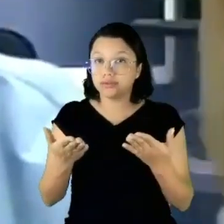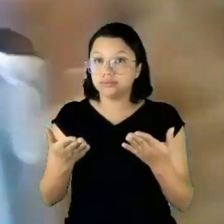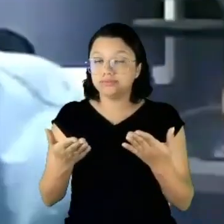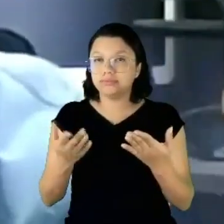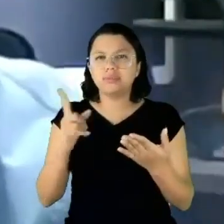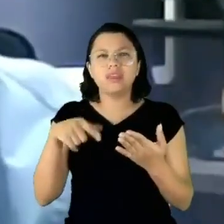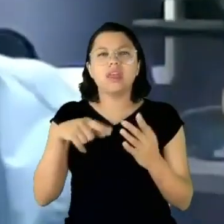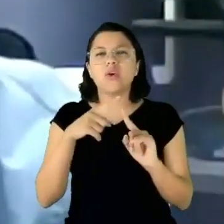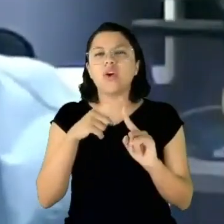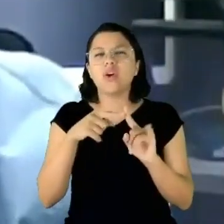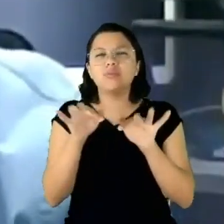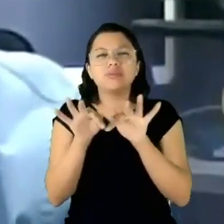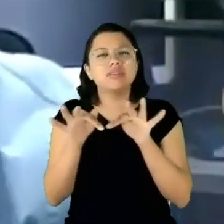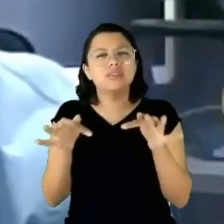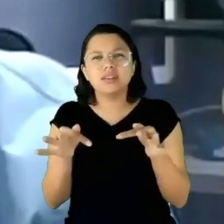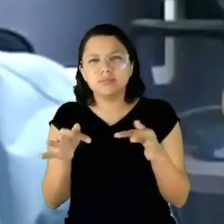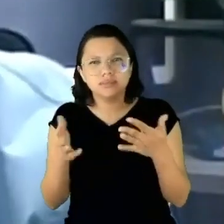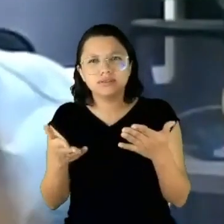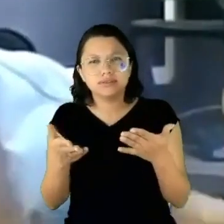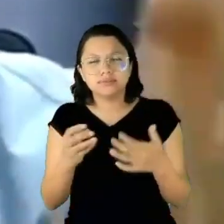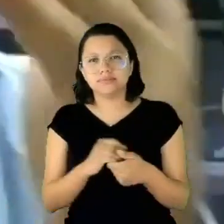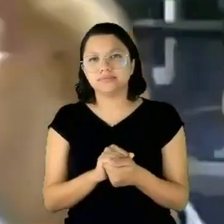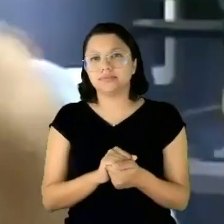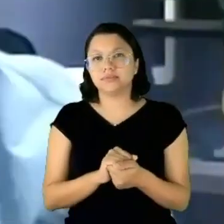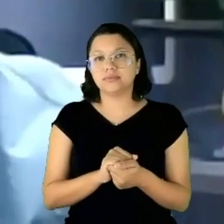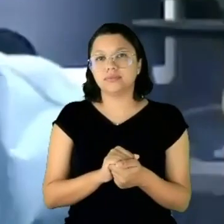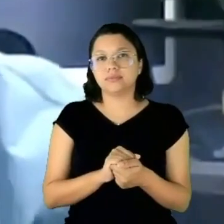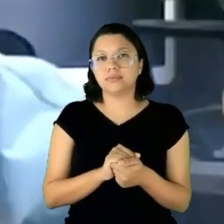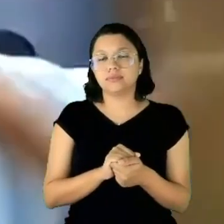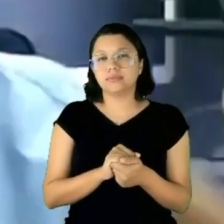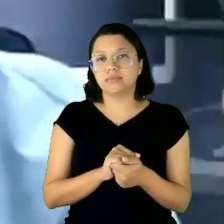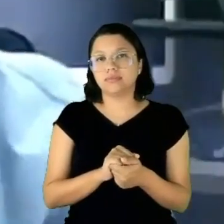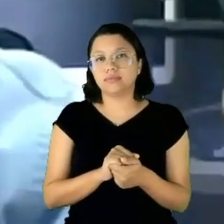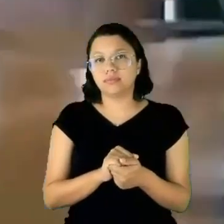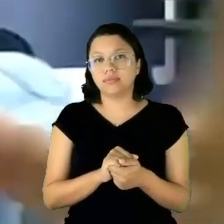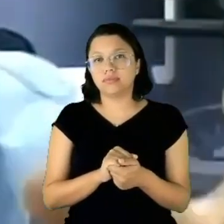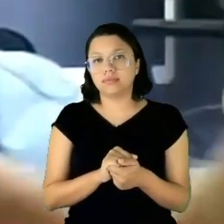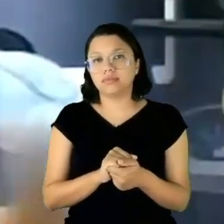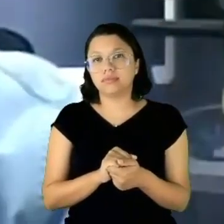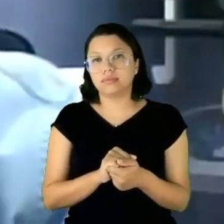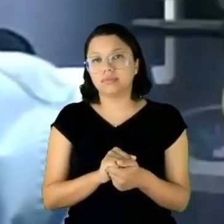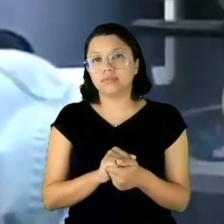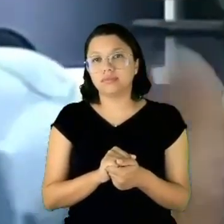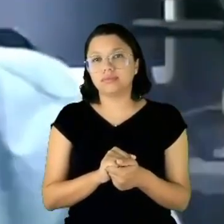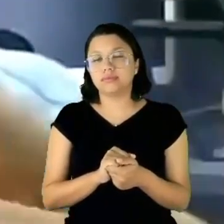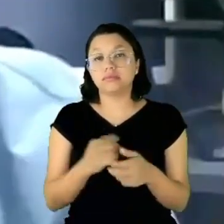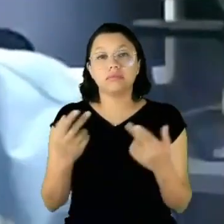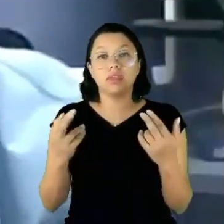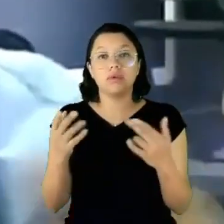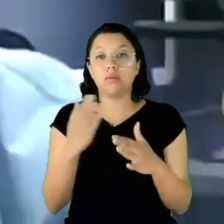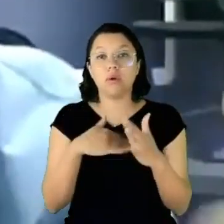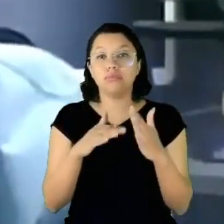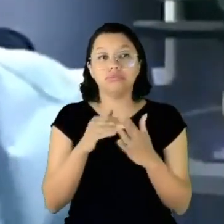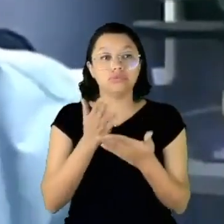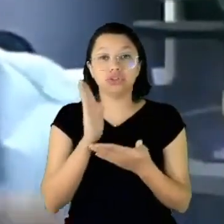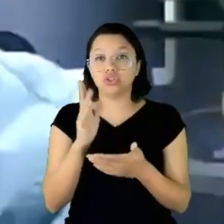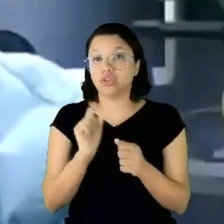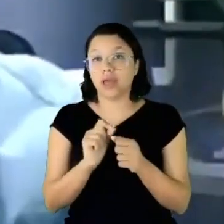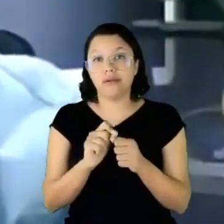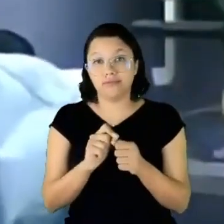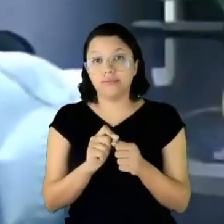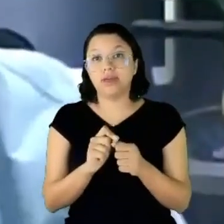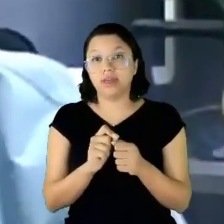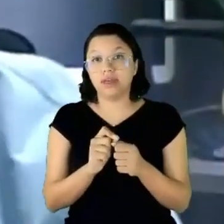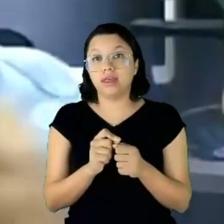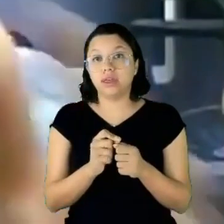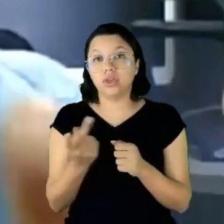não estou inventando a roda e nem subvertendo tudo o que vocês já fizeram. Na verdade, estamos pegando essa expertise